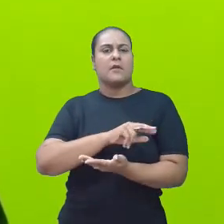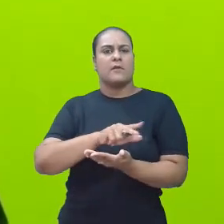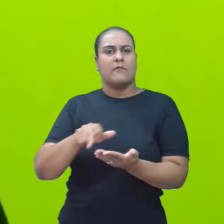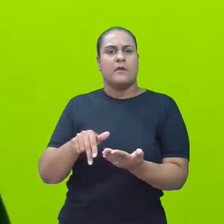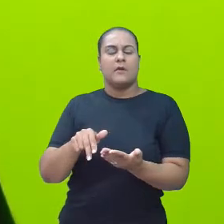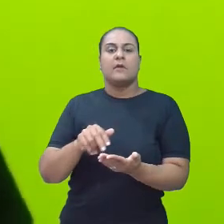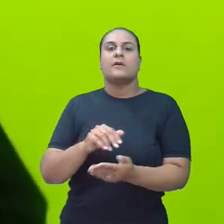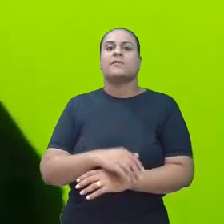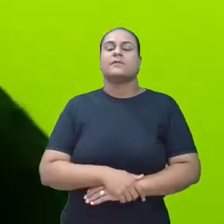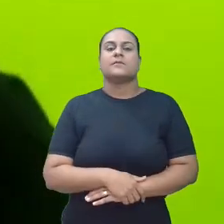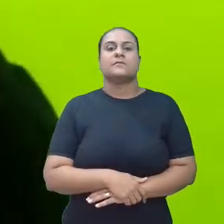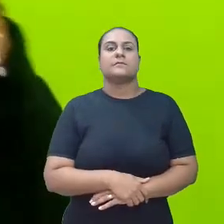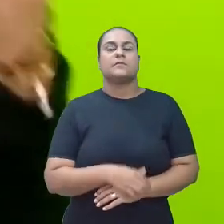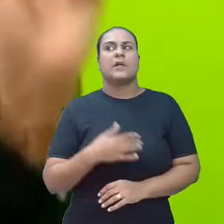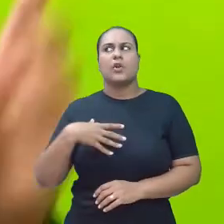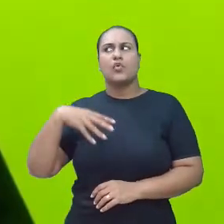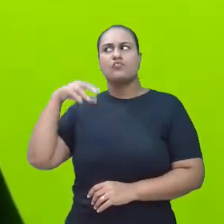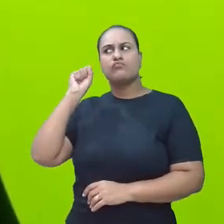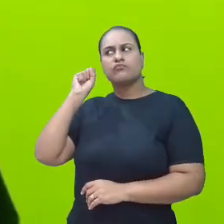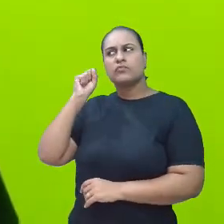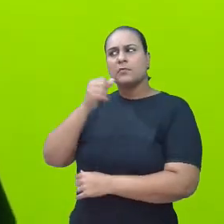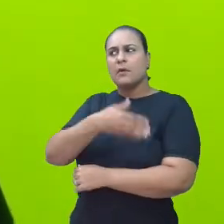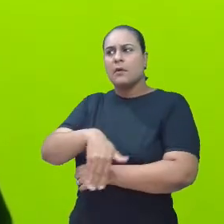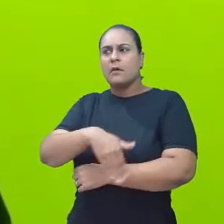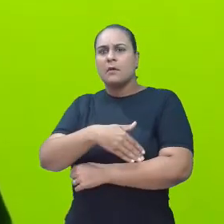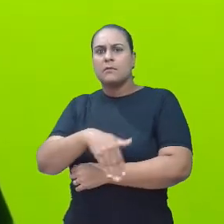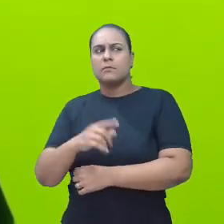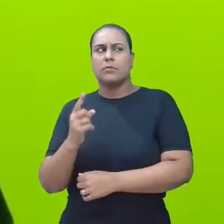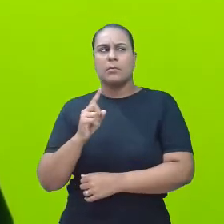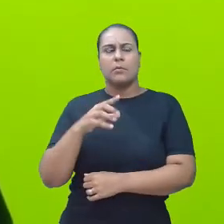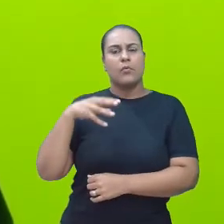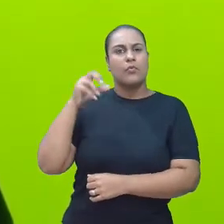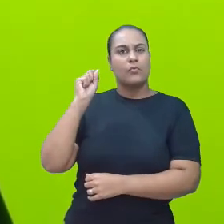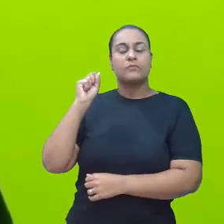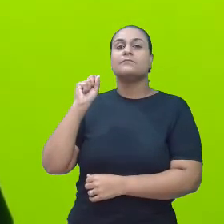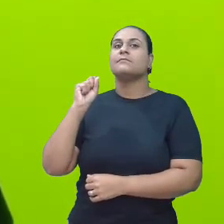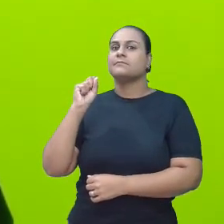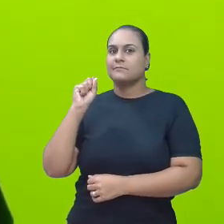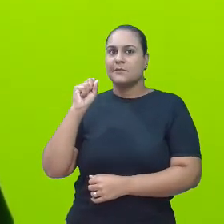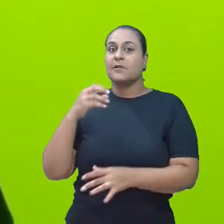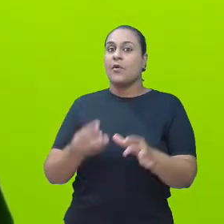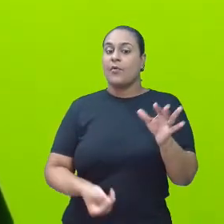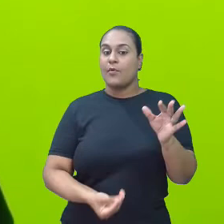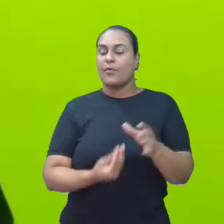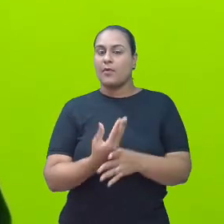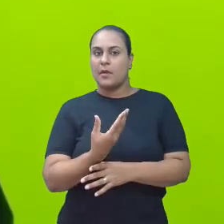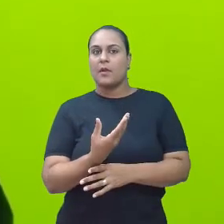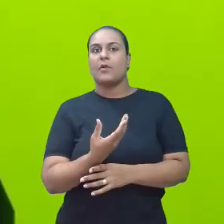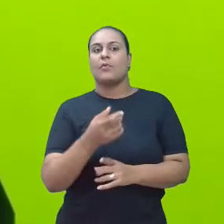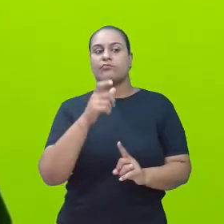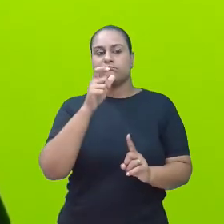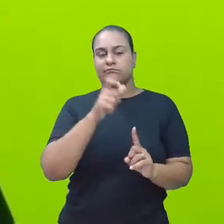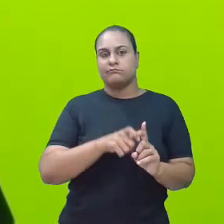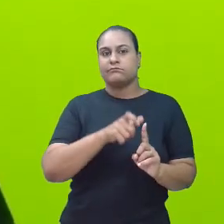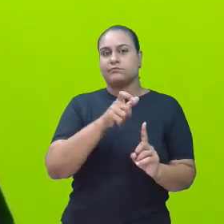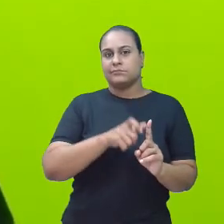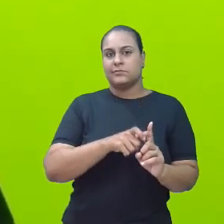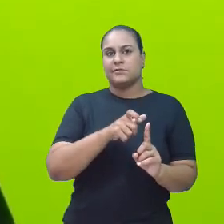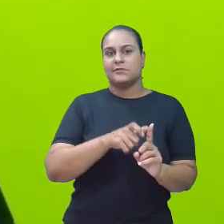daquilo que eu escuto na rua. Então eu venho construindo a partir desse